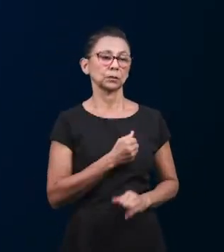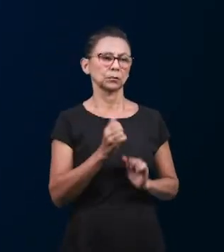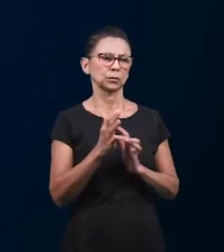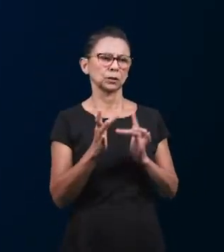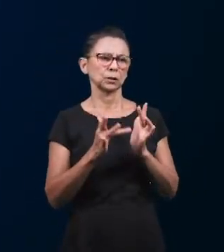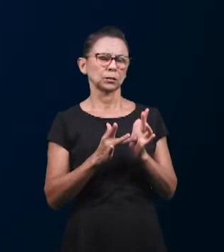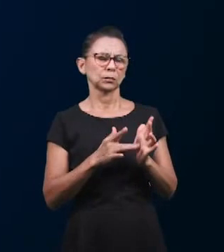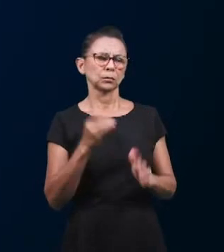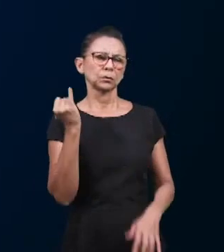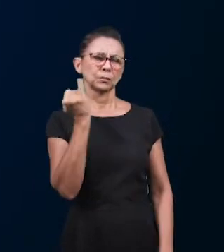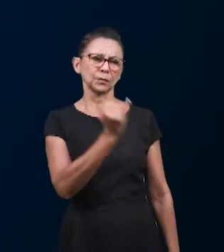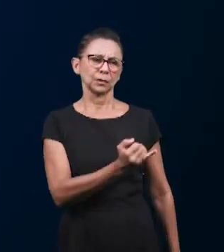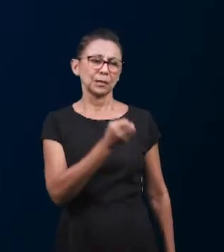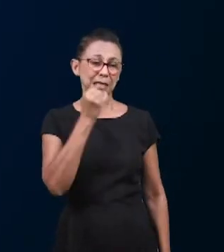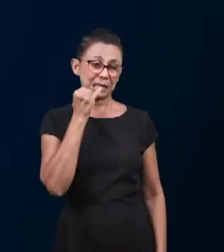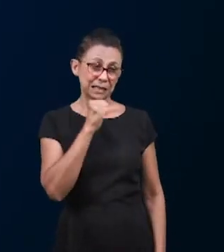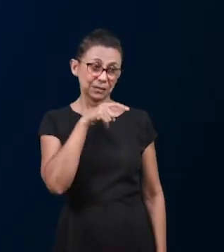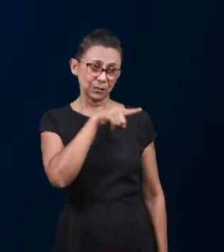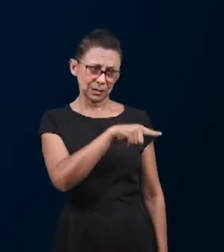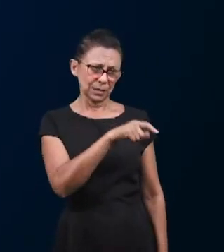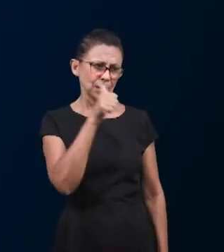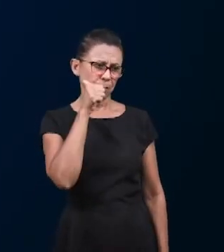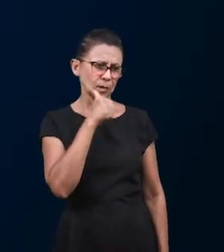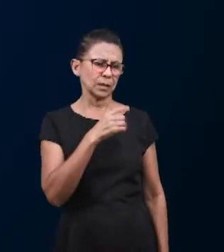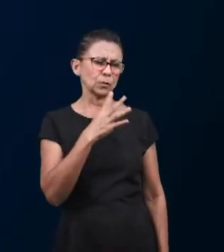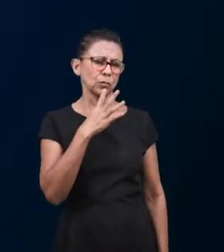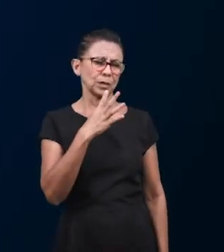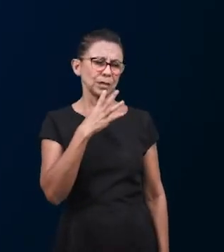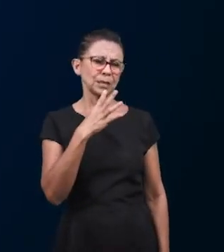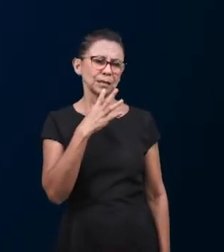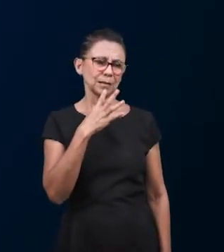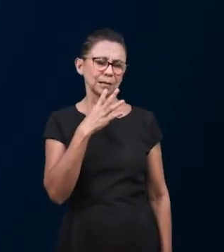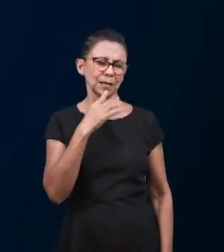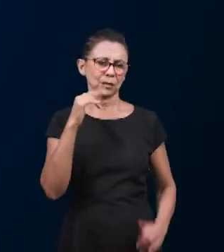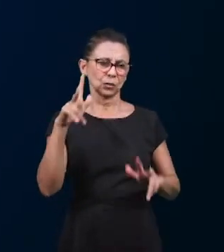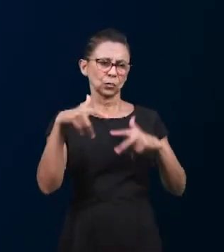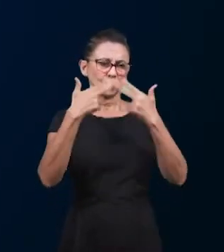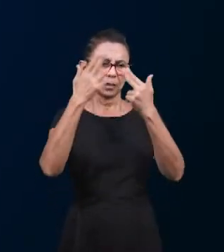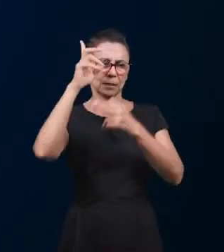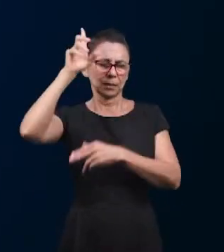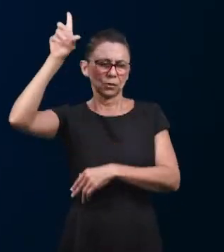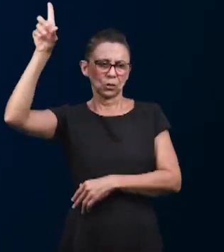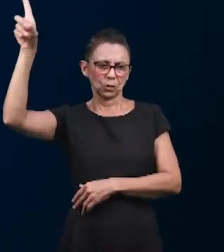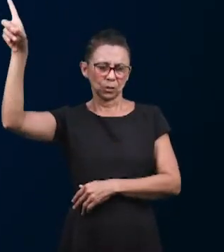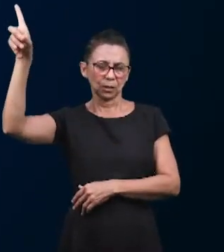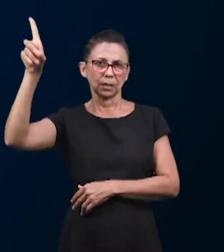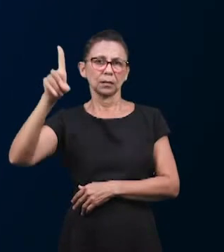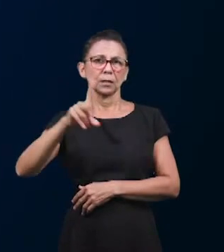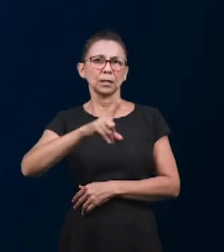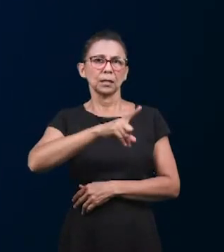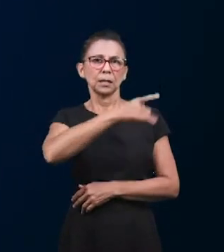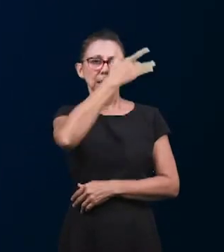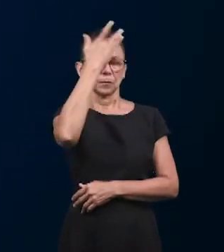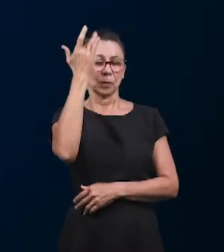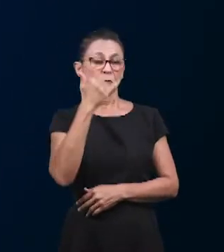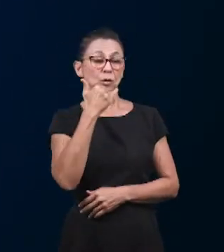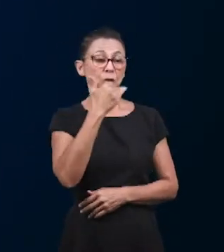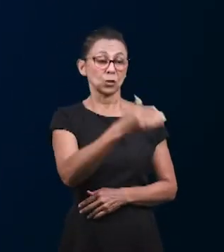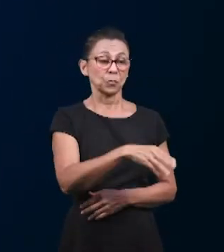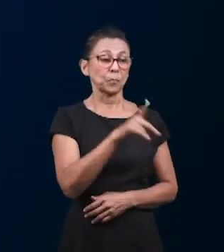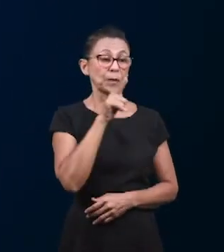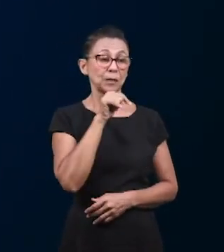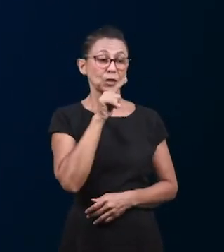e lhe disse: se tu conheceras o dom de Deus, e quem é que te disse, dá-me de beber, tu